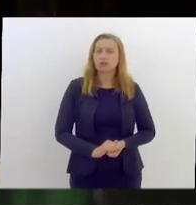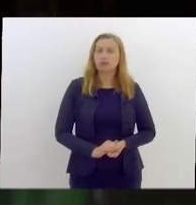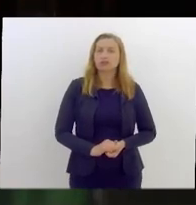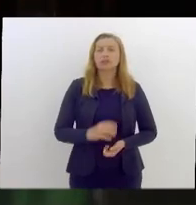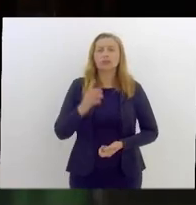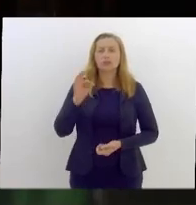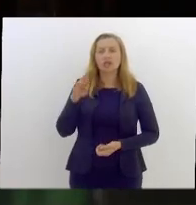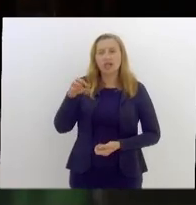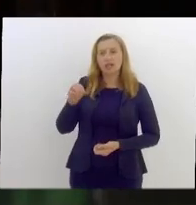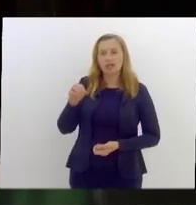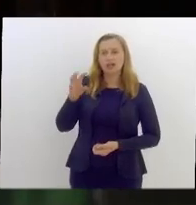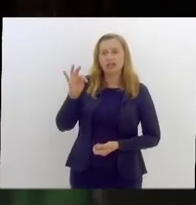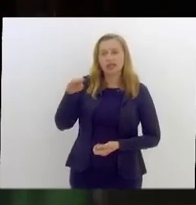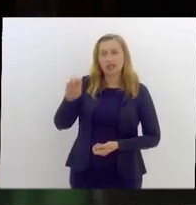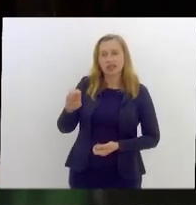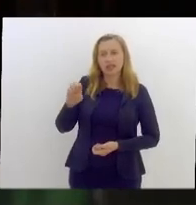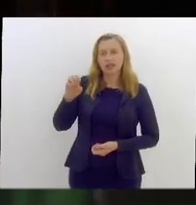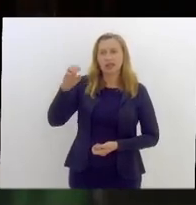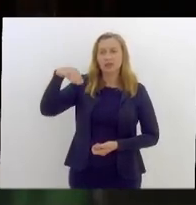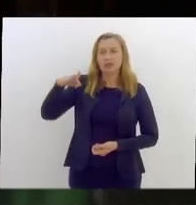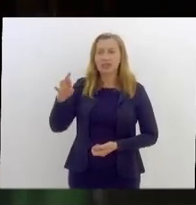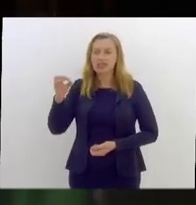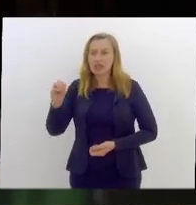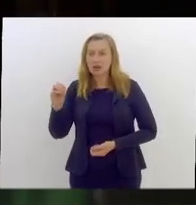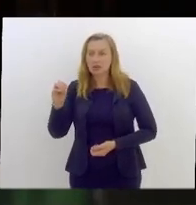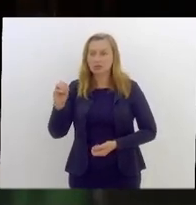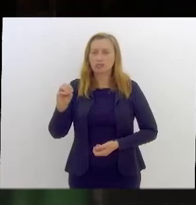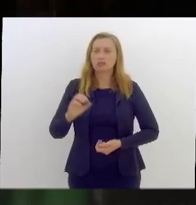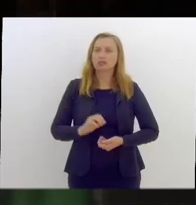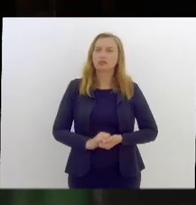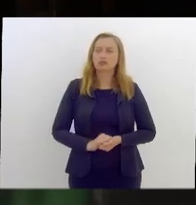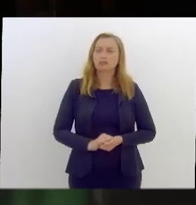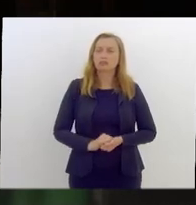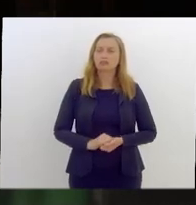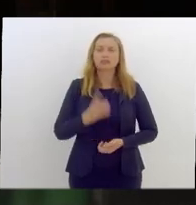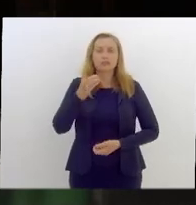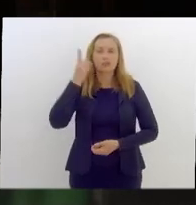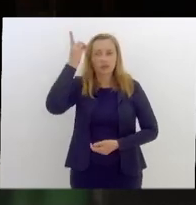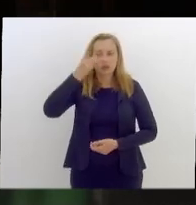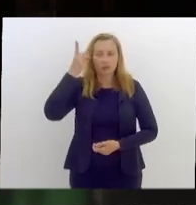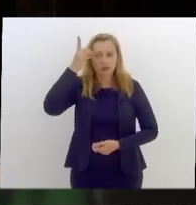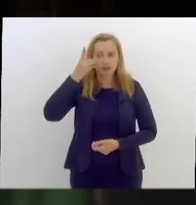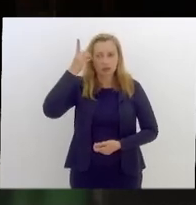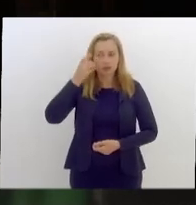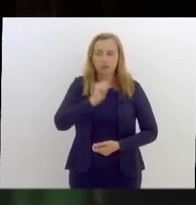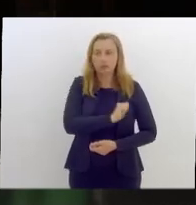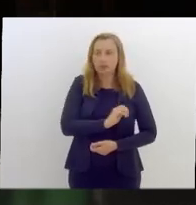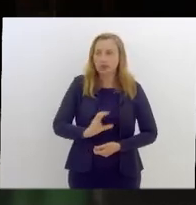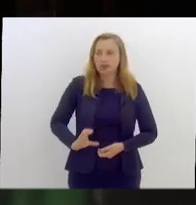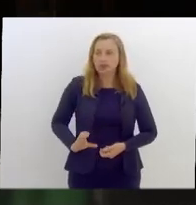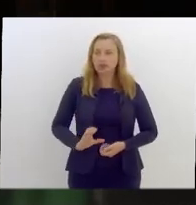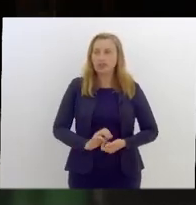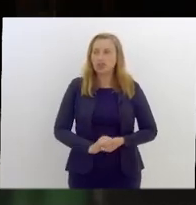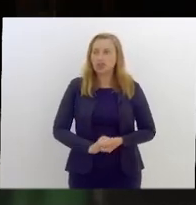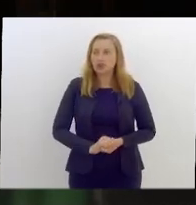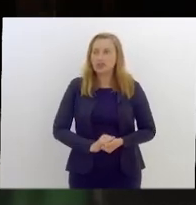Brigadeiro Intendente Marcelo Tenório de Carvalho, autor, deputado André Siciliano.